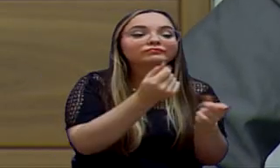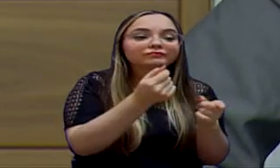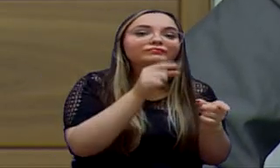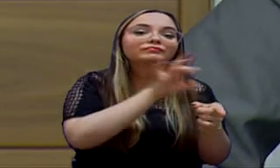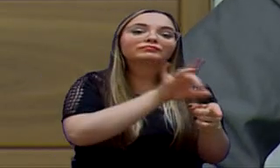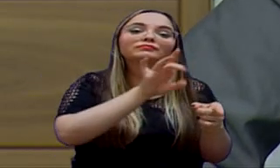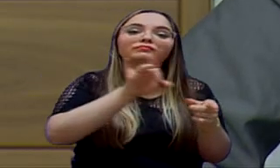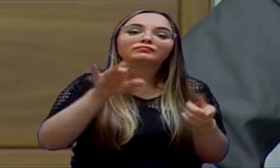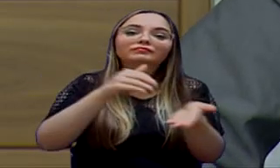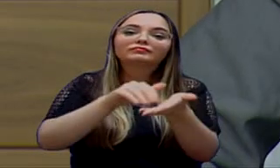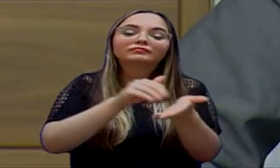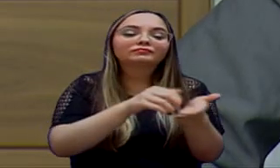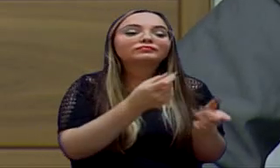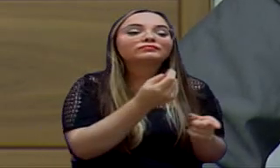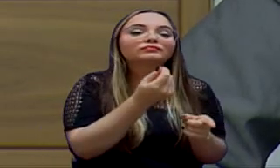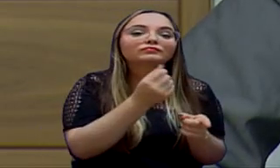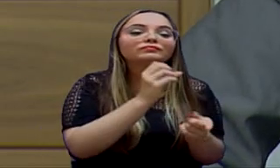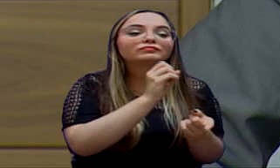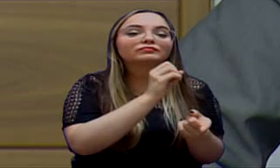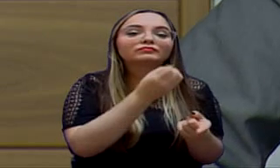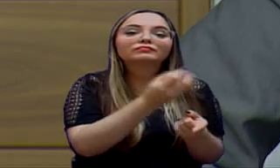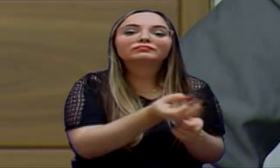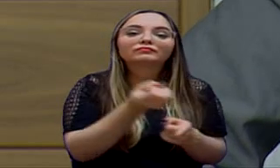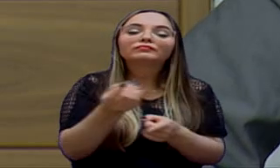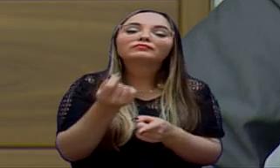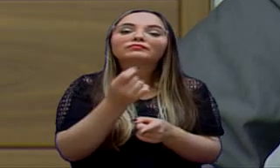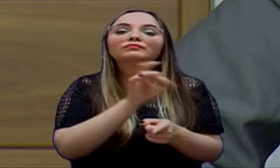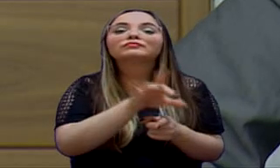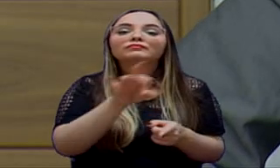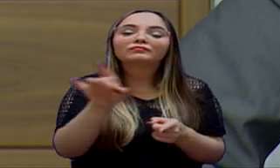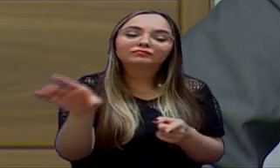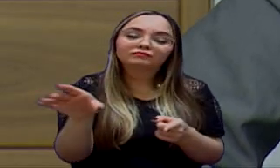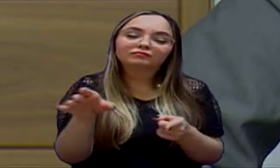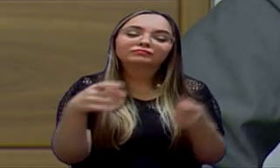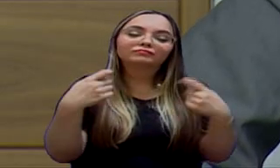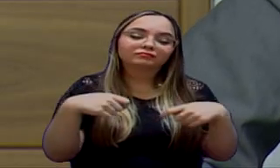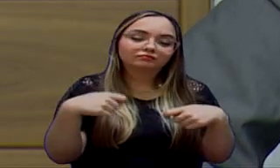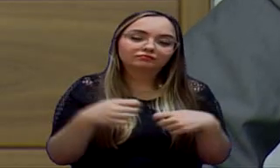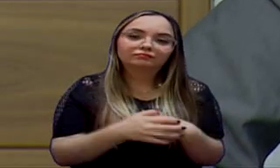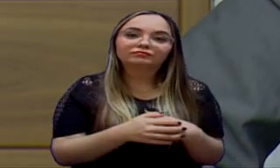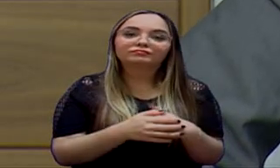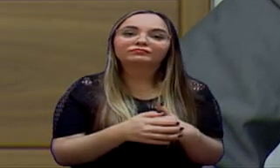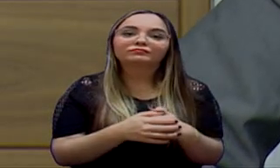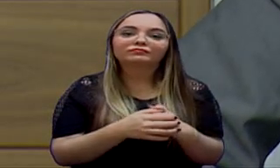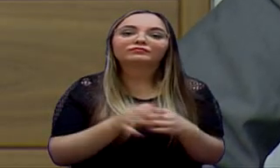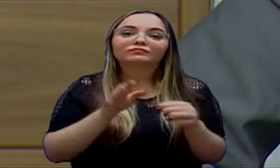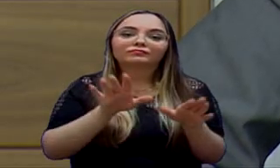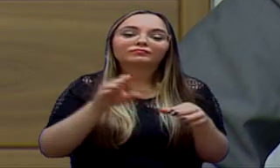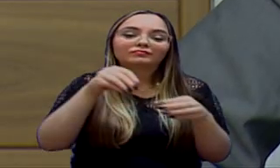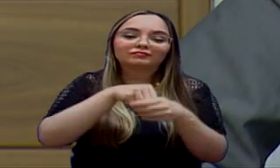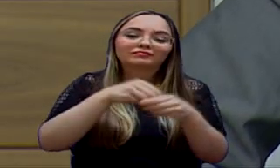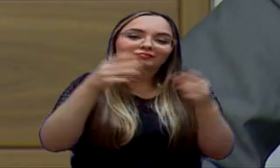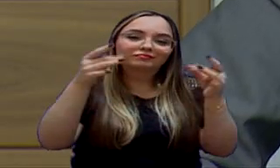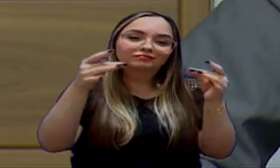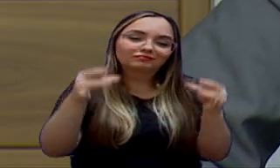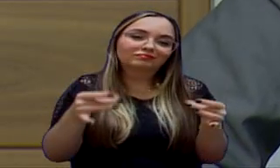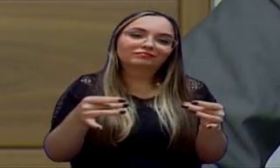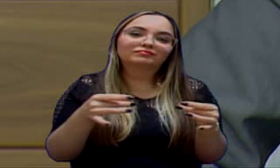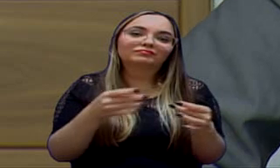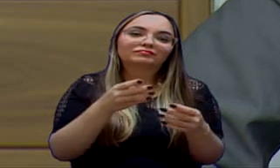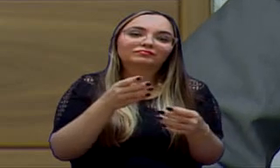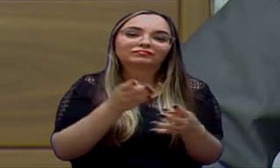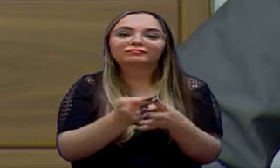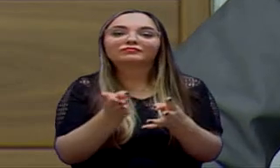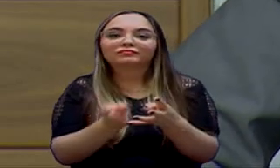dentro de cada secretaria mas aí não dentro de diretrizes e linhas de ação mas específicas